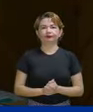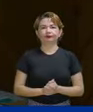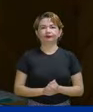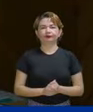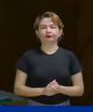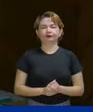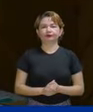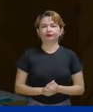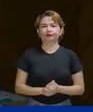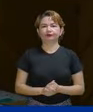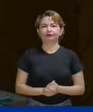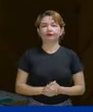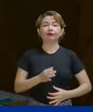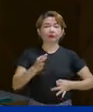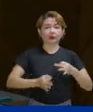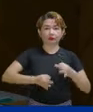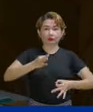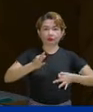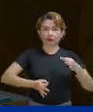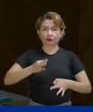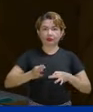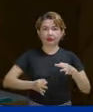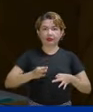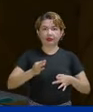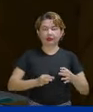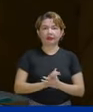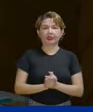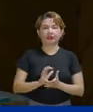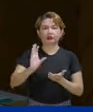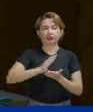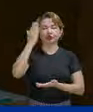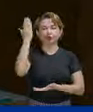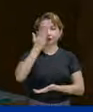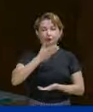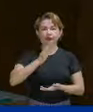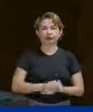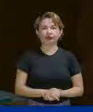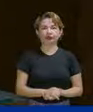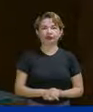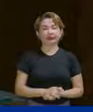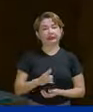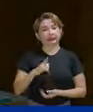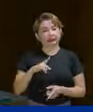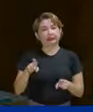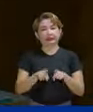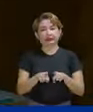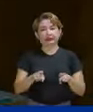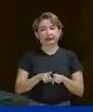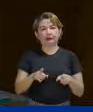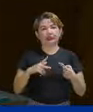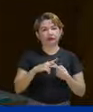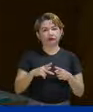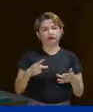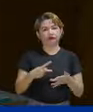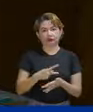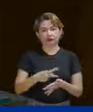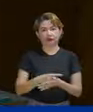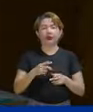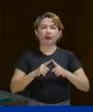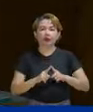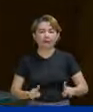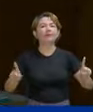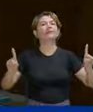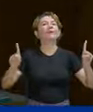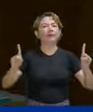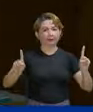voto condutor do julgamento das referidas contas, houve reconhecimento da irregularidade,